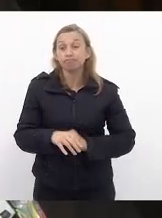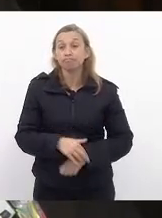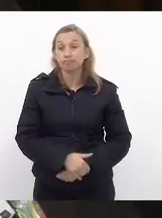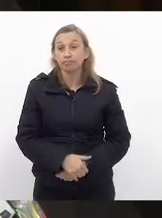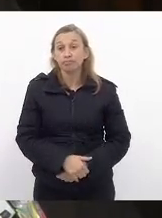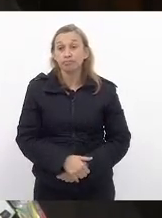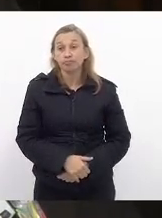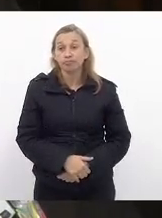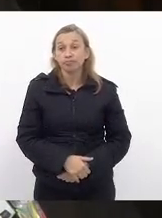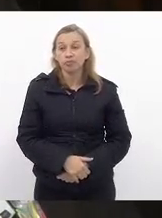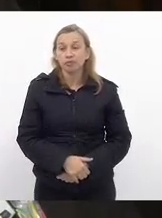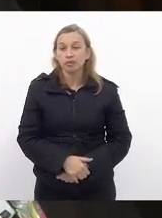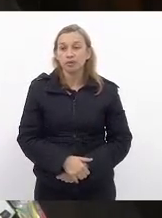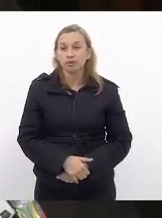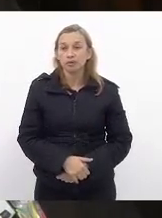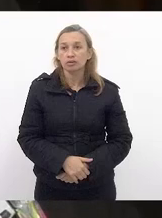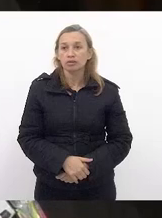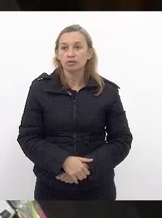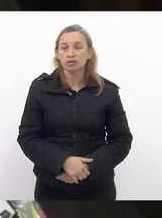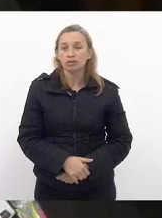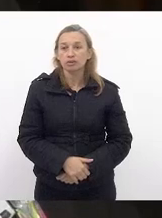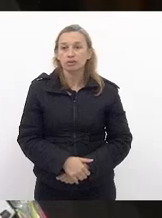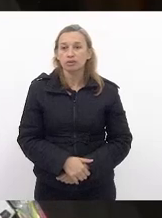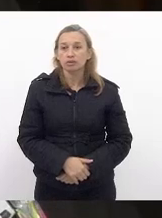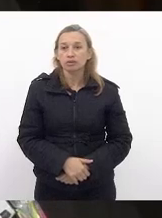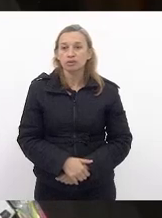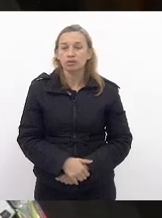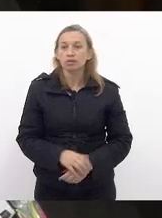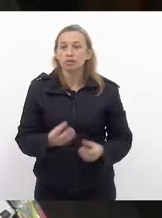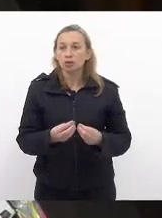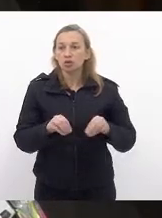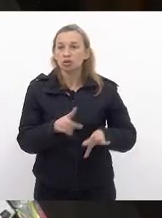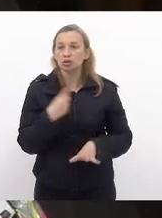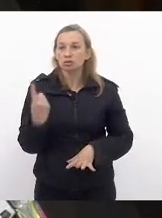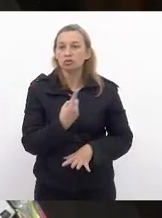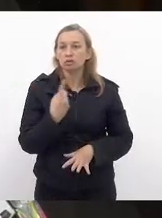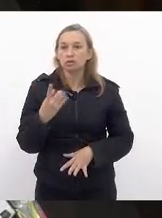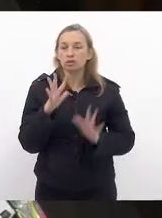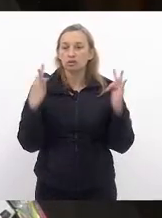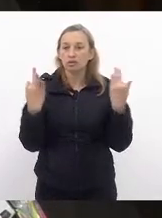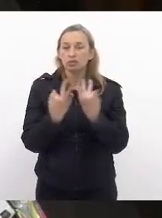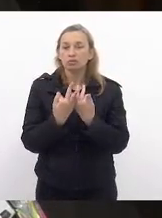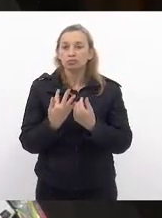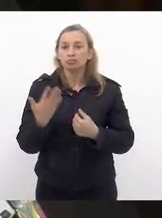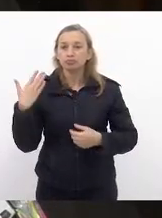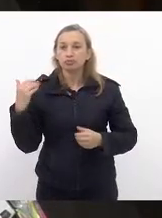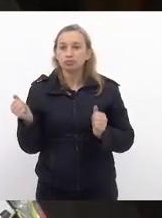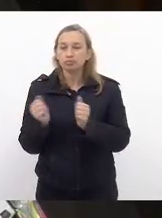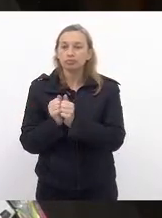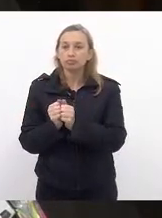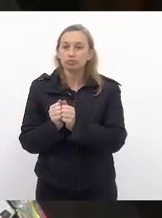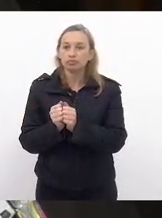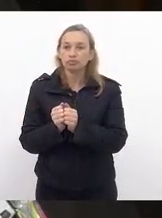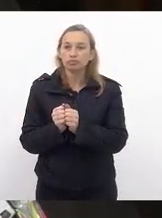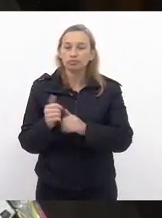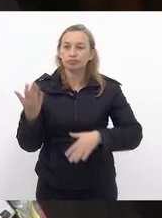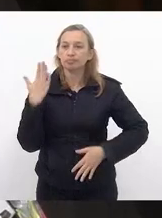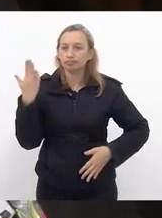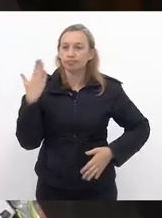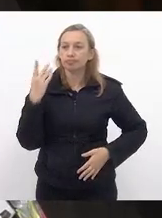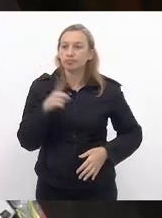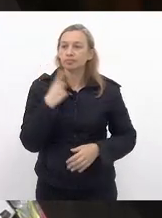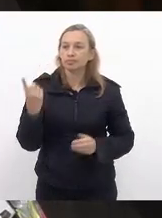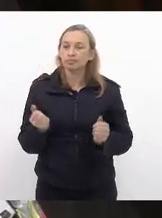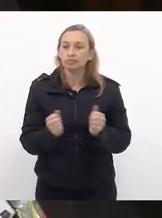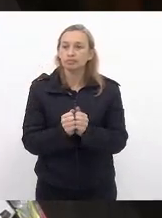que estiver para as nossas famílias eles tá do lado de traficantes quando nós estamos do lado das